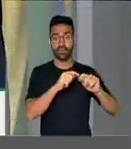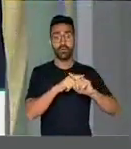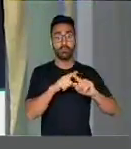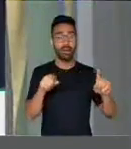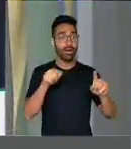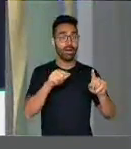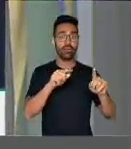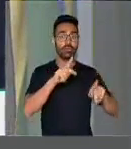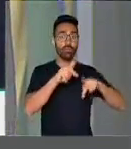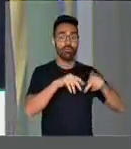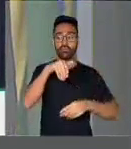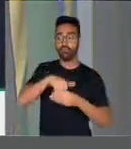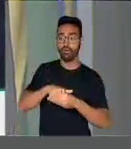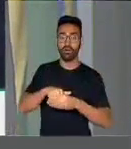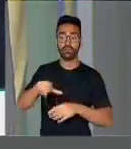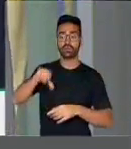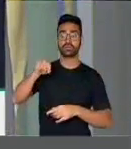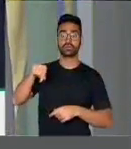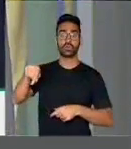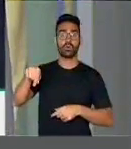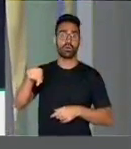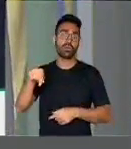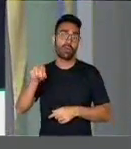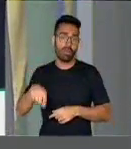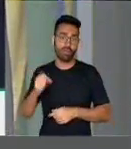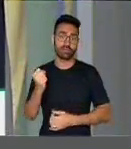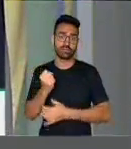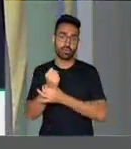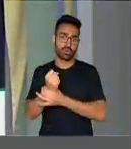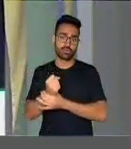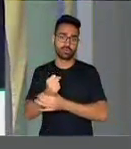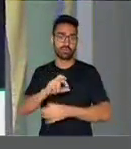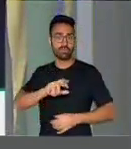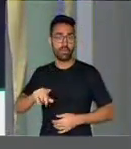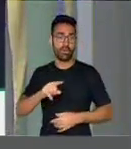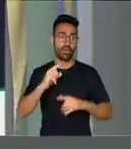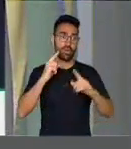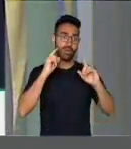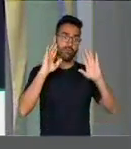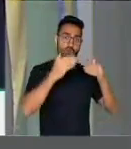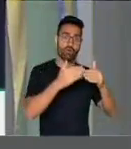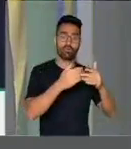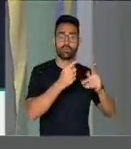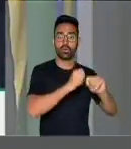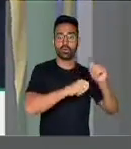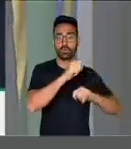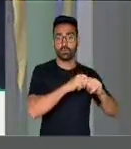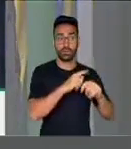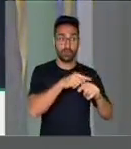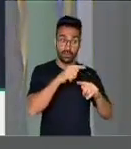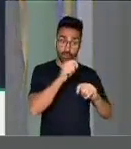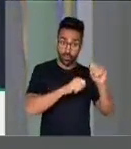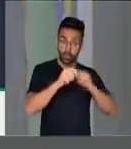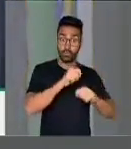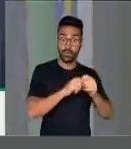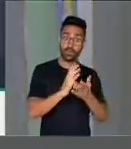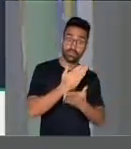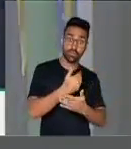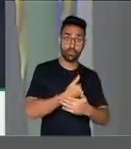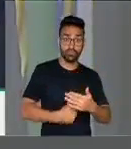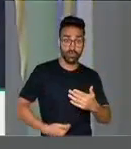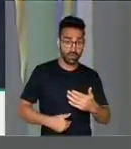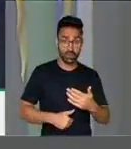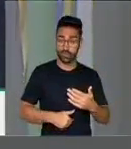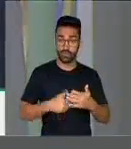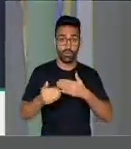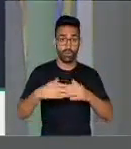pela segurança, não o voto pela solução dos problemas econômicos do país. É a economia que tira governo, que derruba governo, em